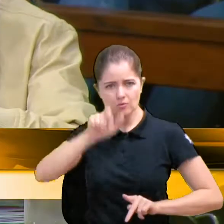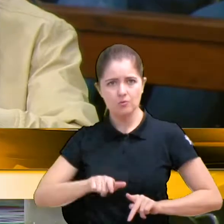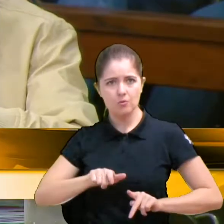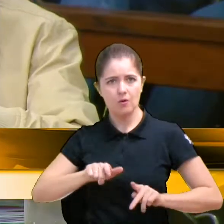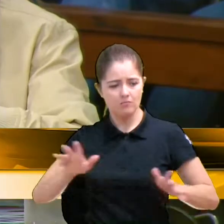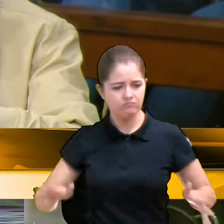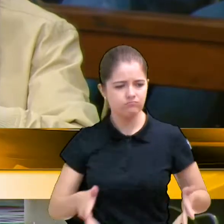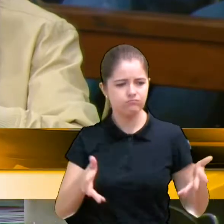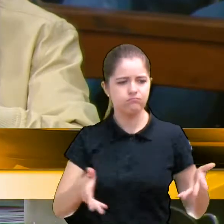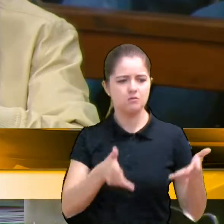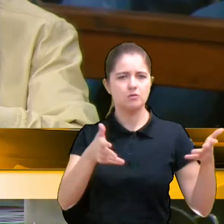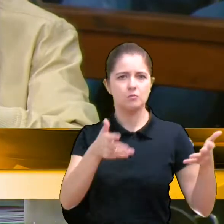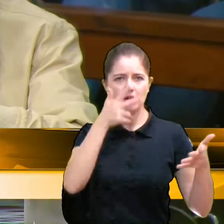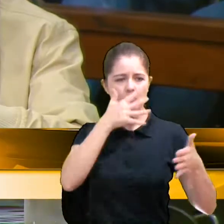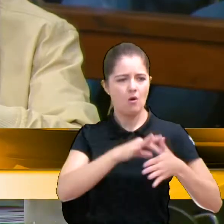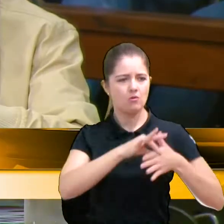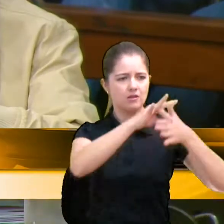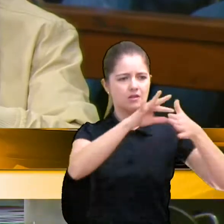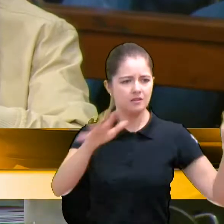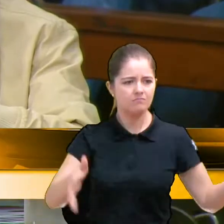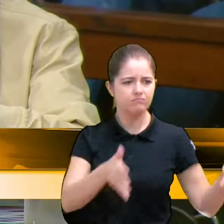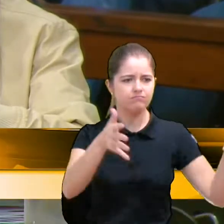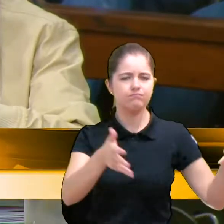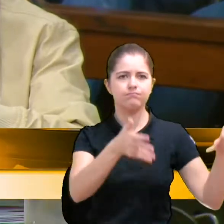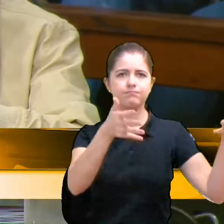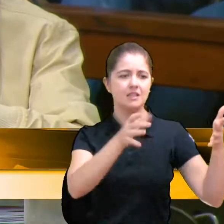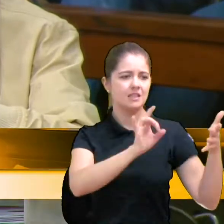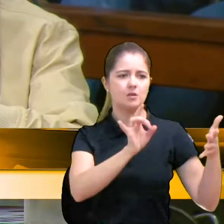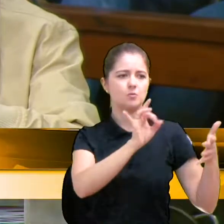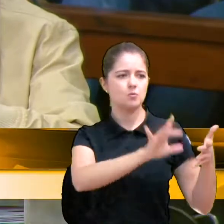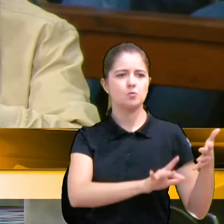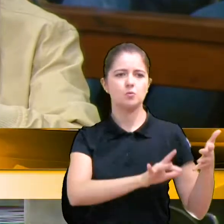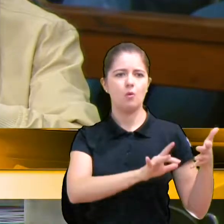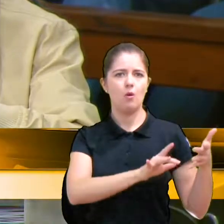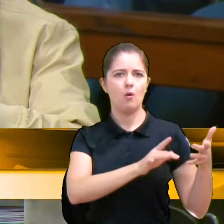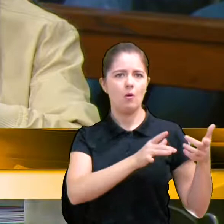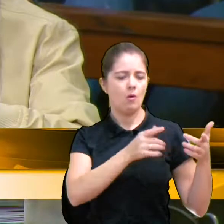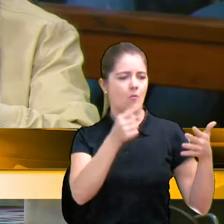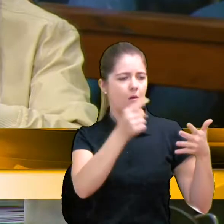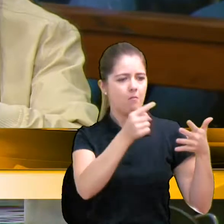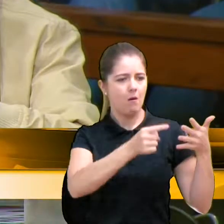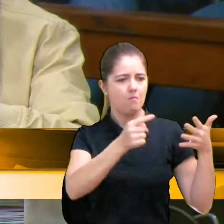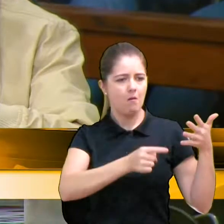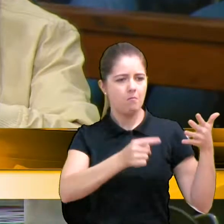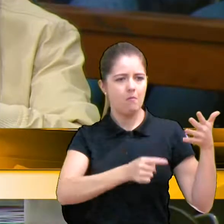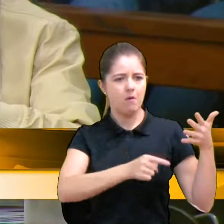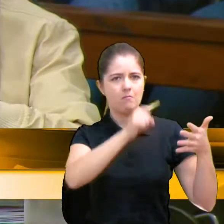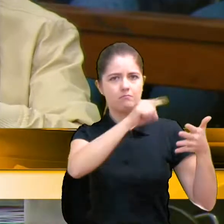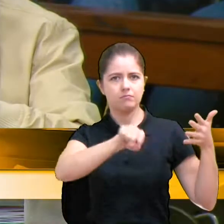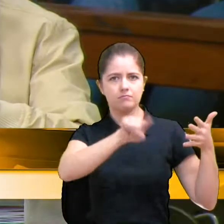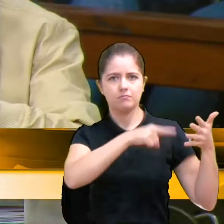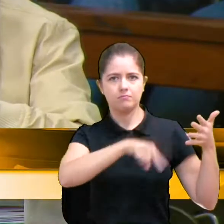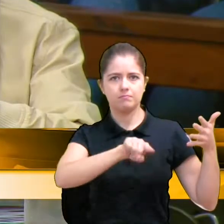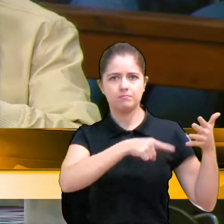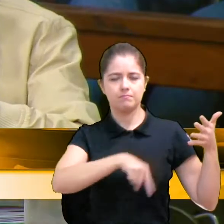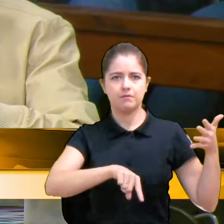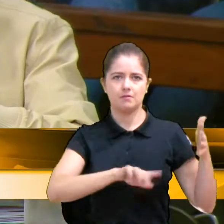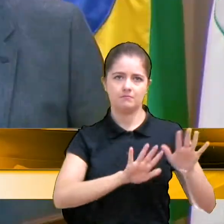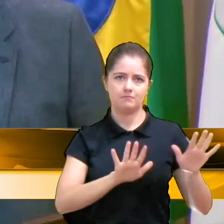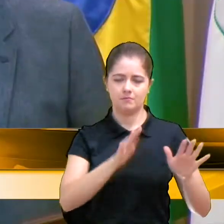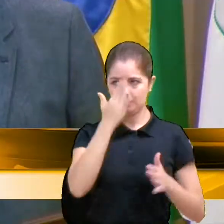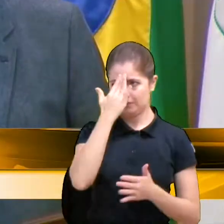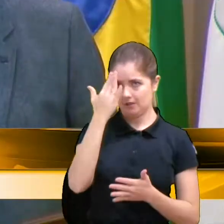que dê entusiasmo para esse povo e não só botar o pé no pescoço de quem já está com enormes dificuldades. Obrigado pela